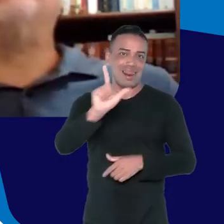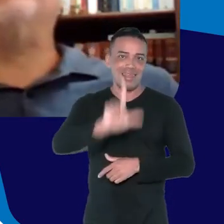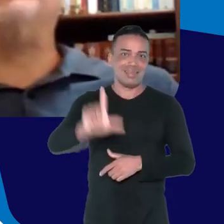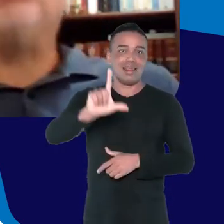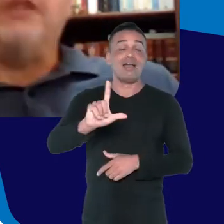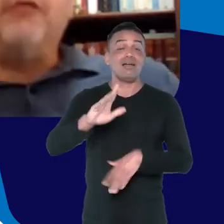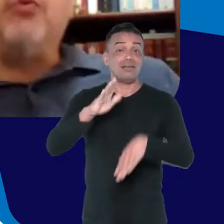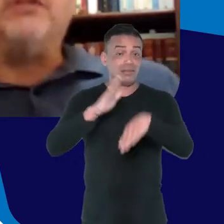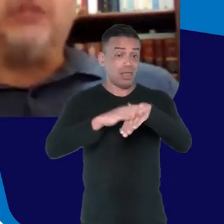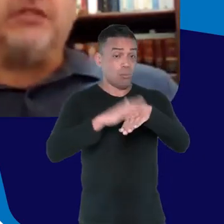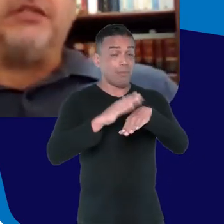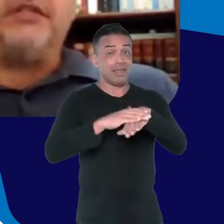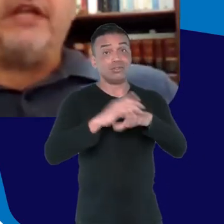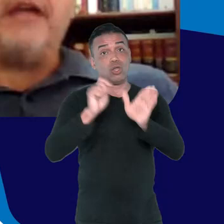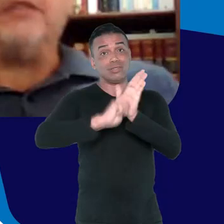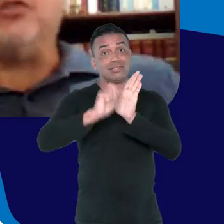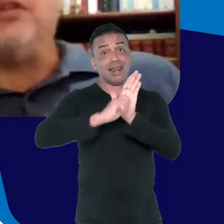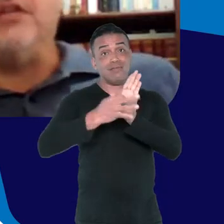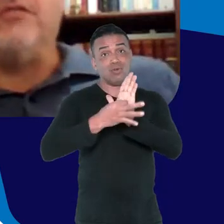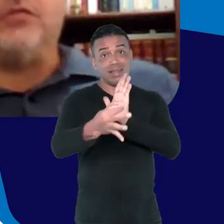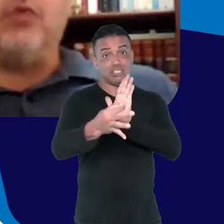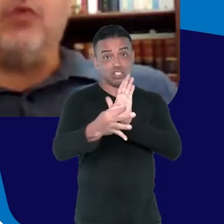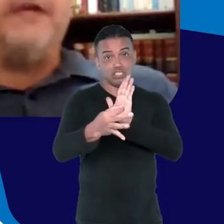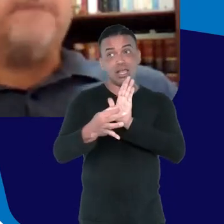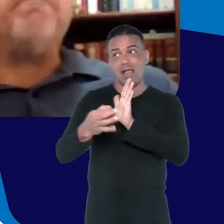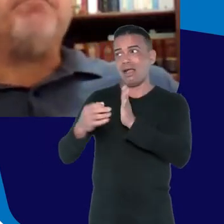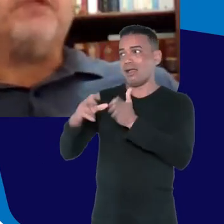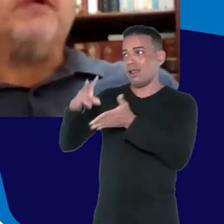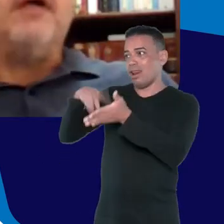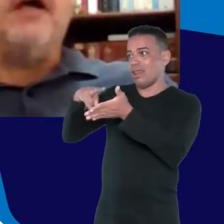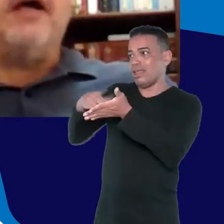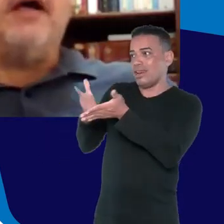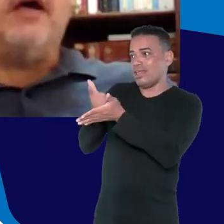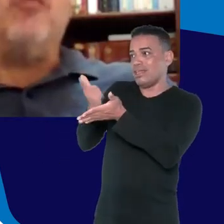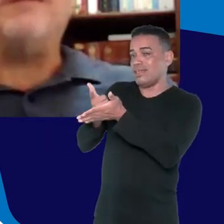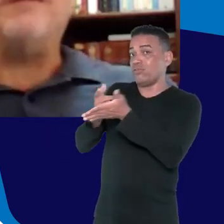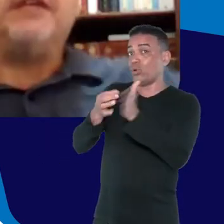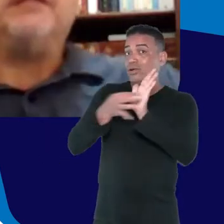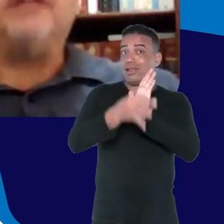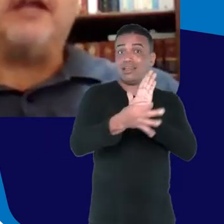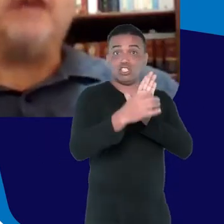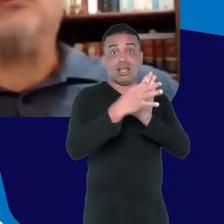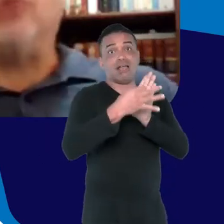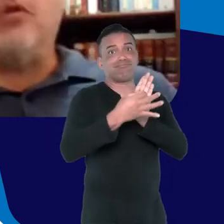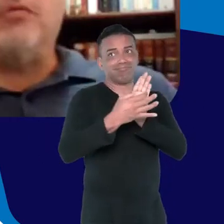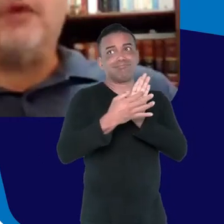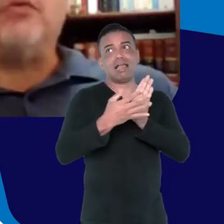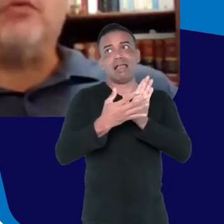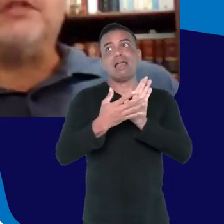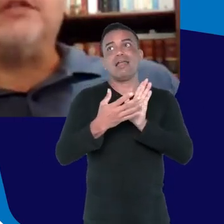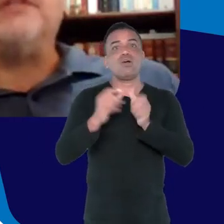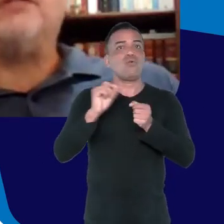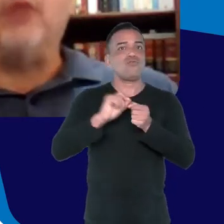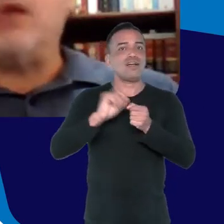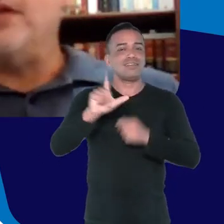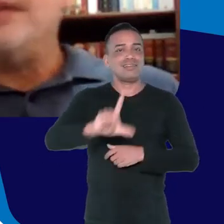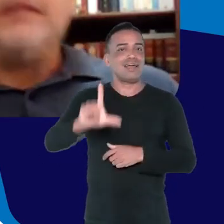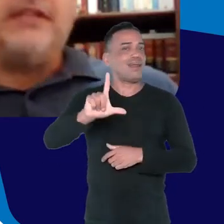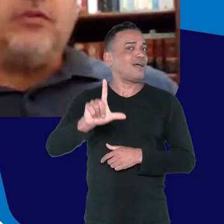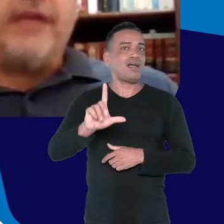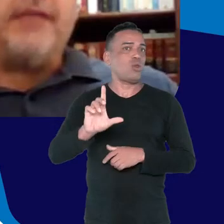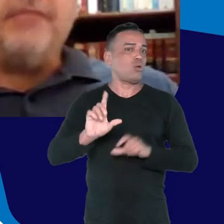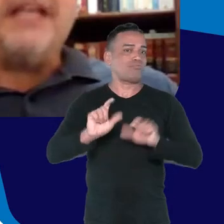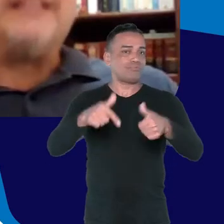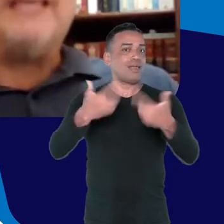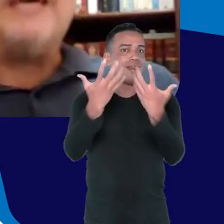eu escrevo críticas literárias de livros que eu li, o fazer literário se torna uma coisa natural.